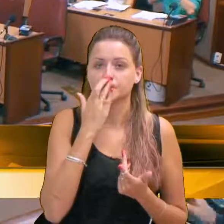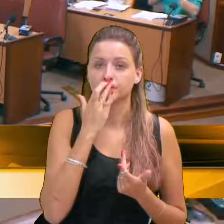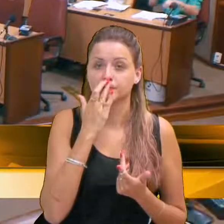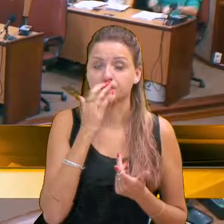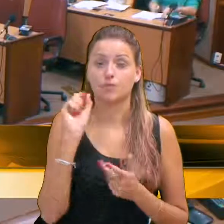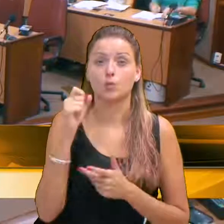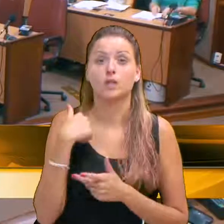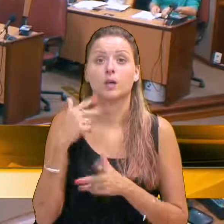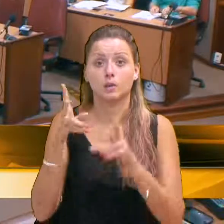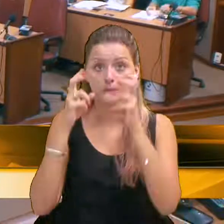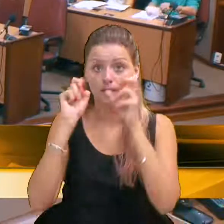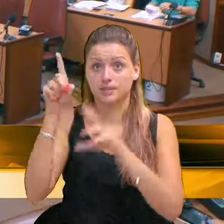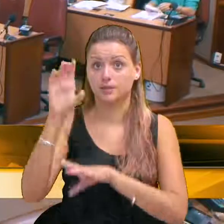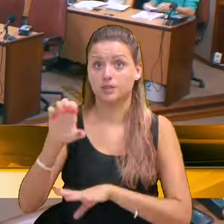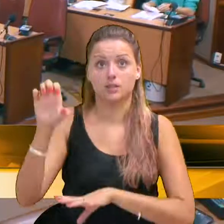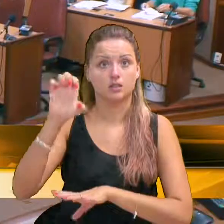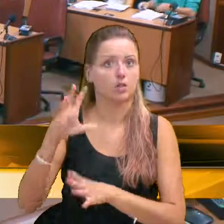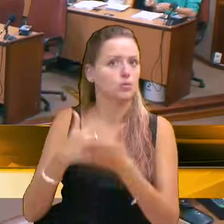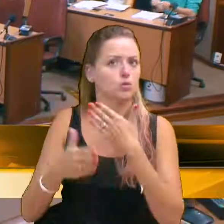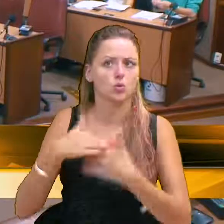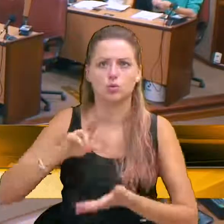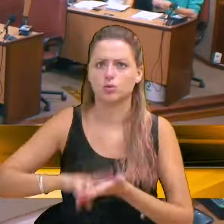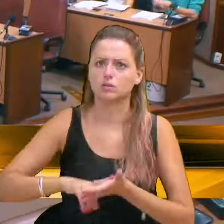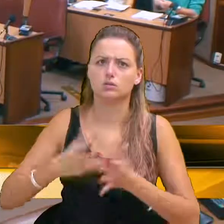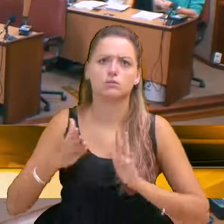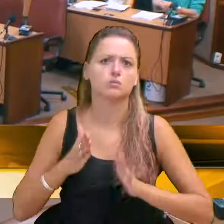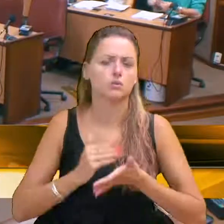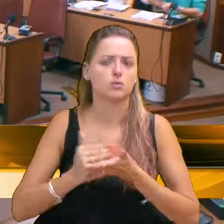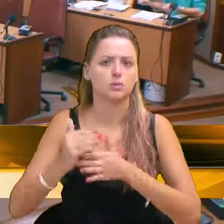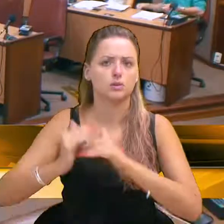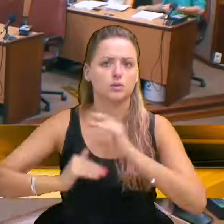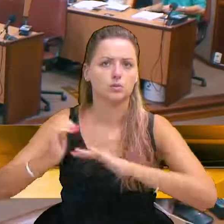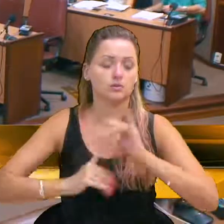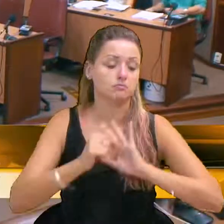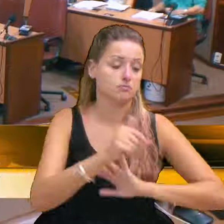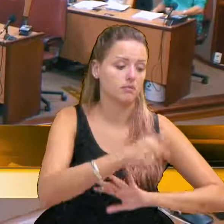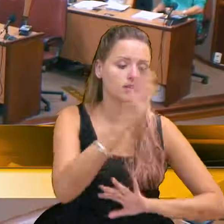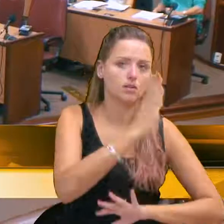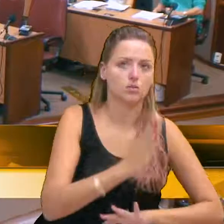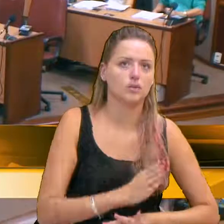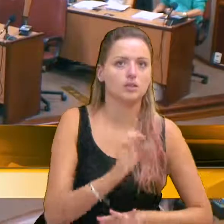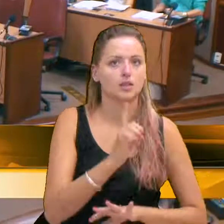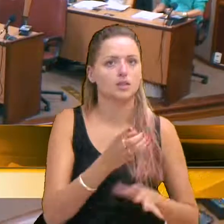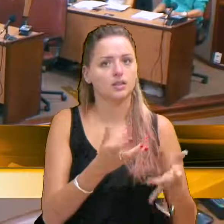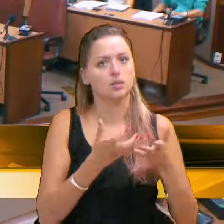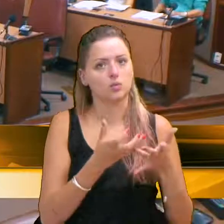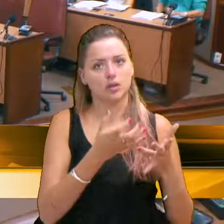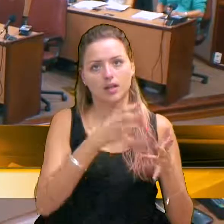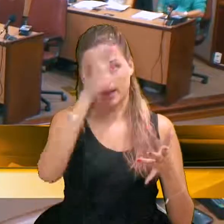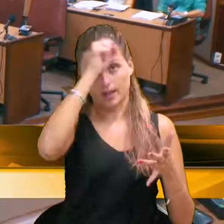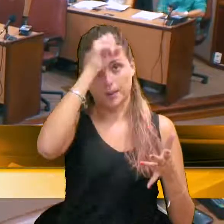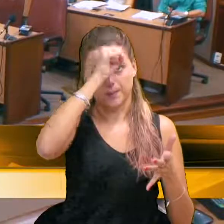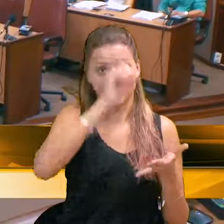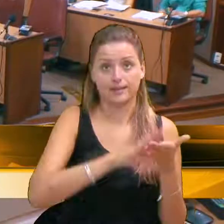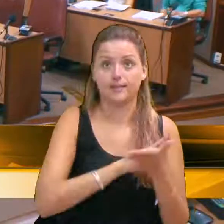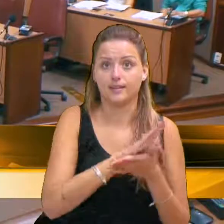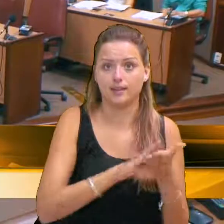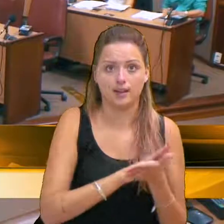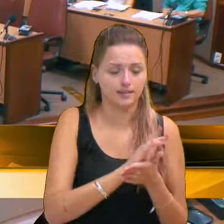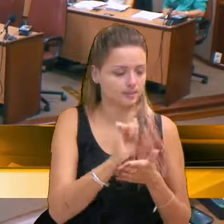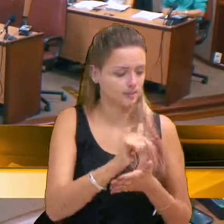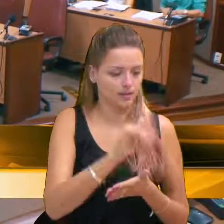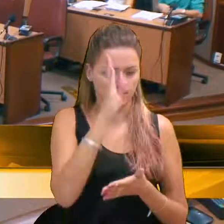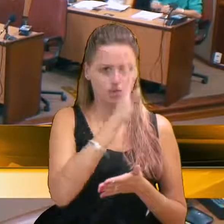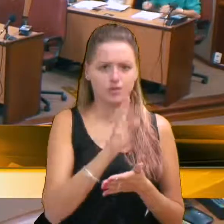Europa é que lá todo mundo assumiu isso e assimilou. E aqui no Brasil parece que aqui não se quer assimilar nada. Aqui não se quer